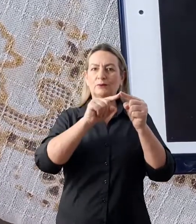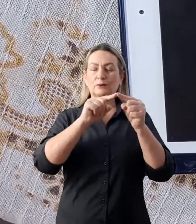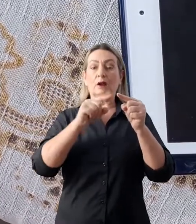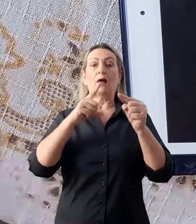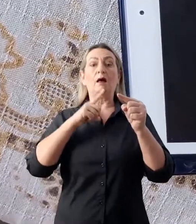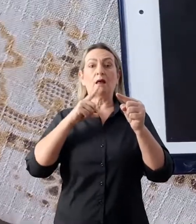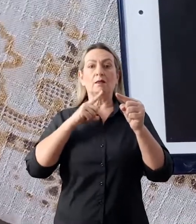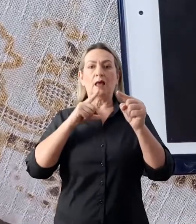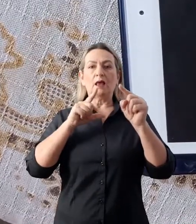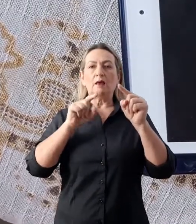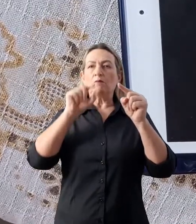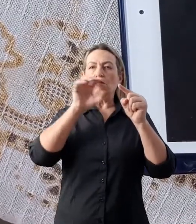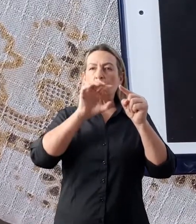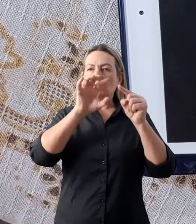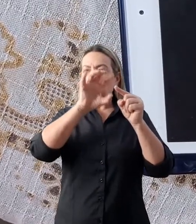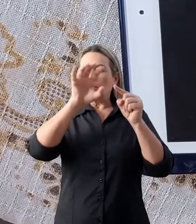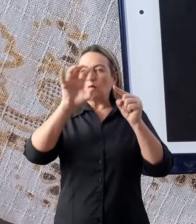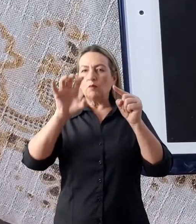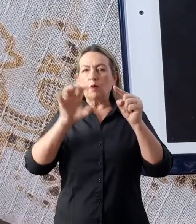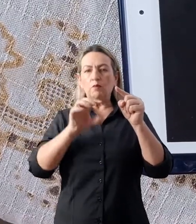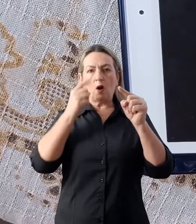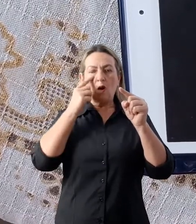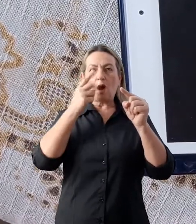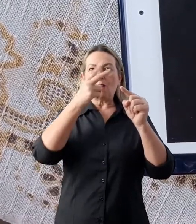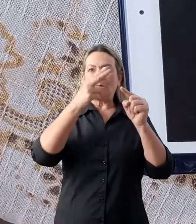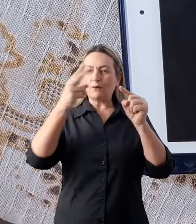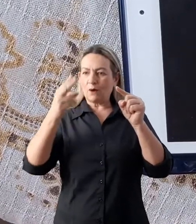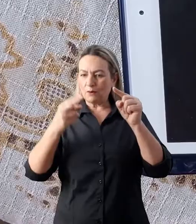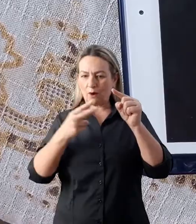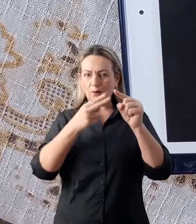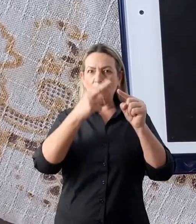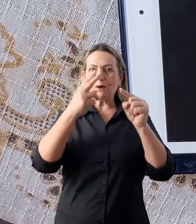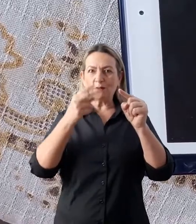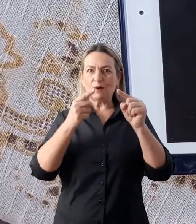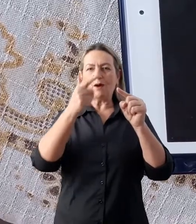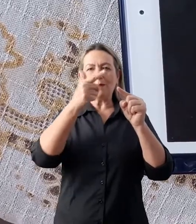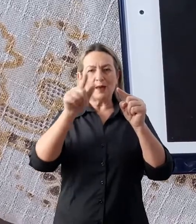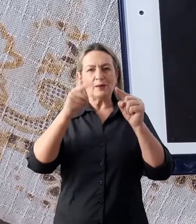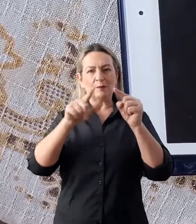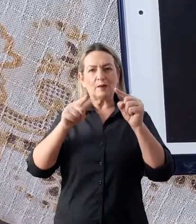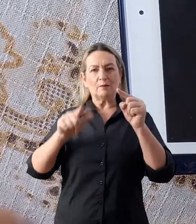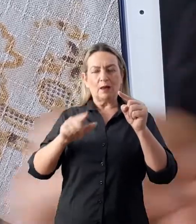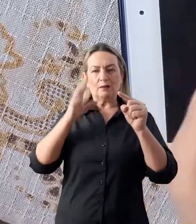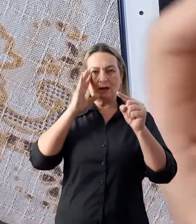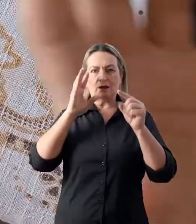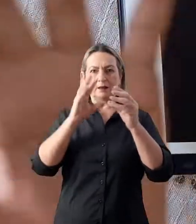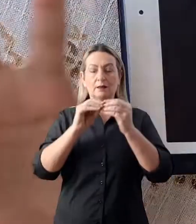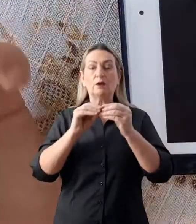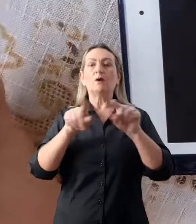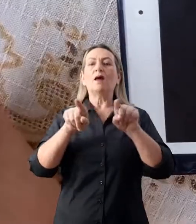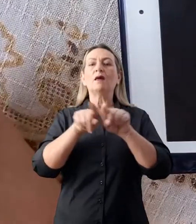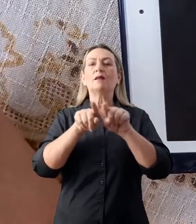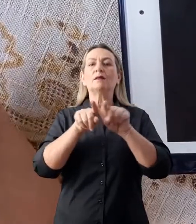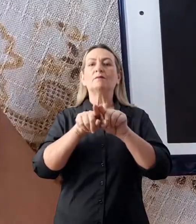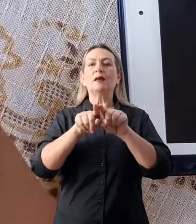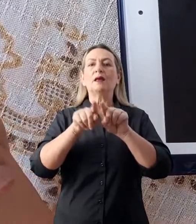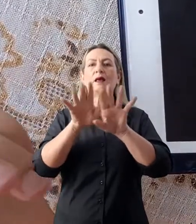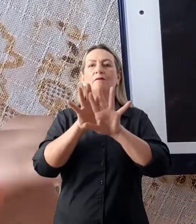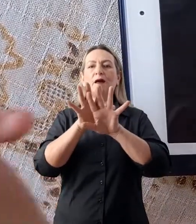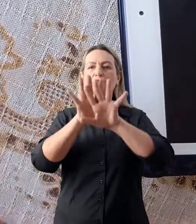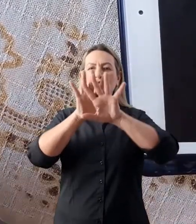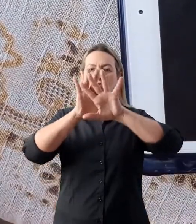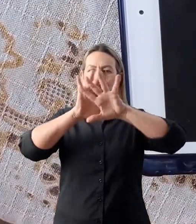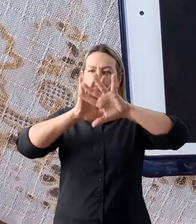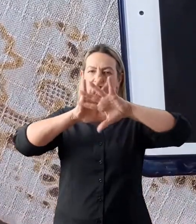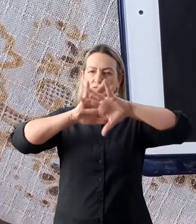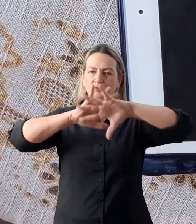têm uma estrutura de repetição, né? Esse lado é igual a esse, que é igual a esse, e elas vão se abrindo como